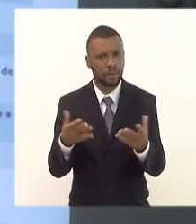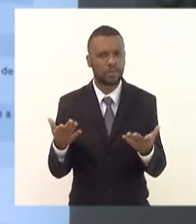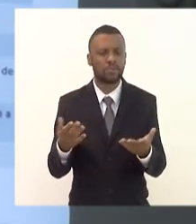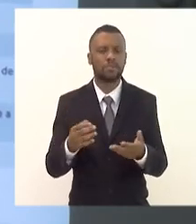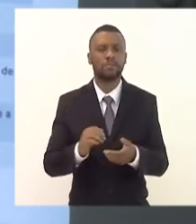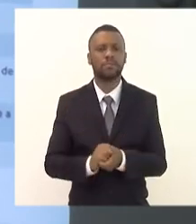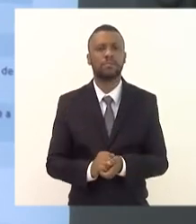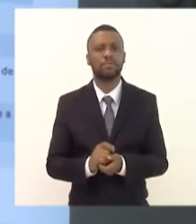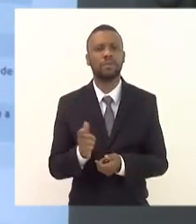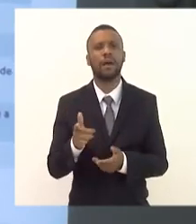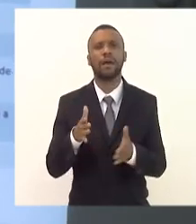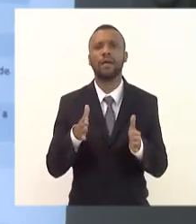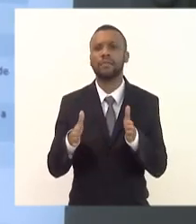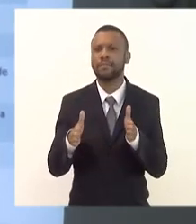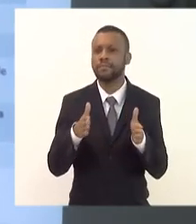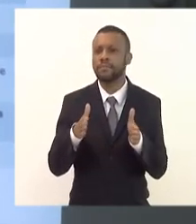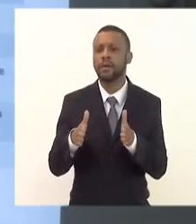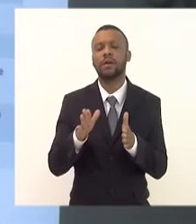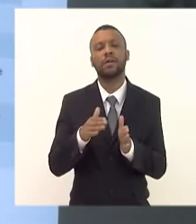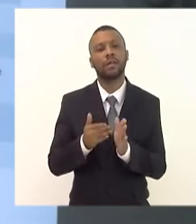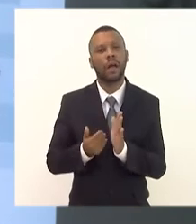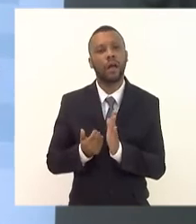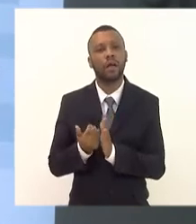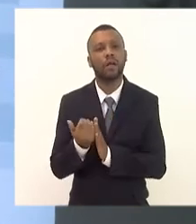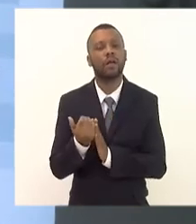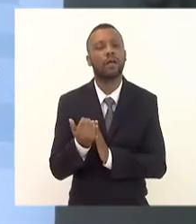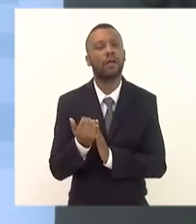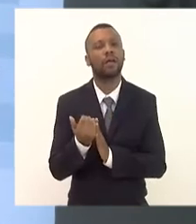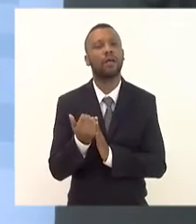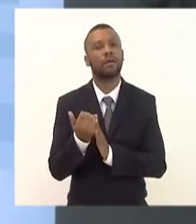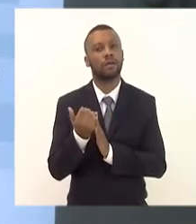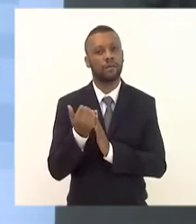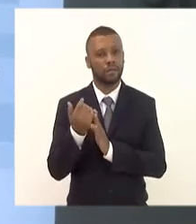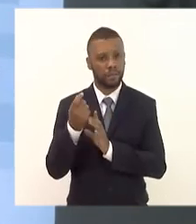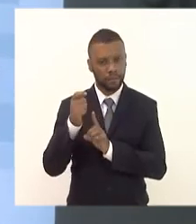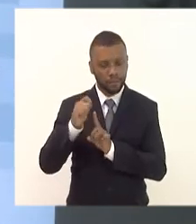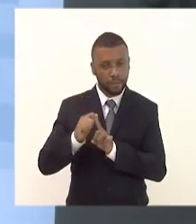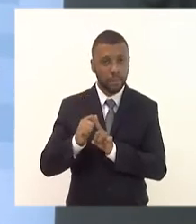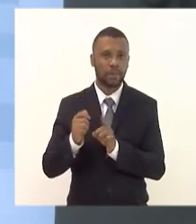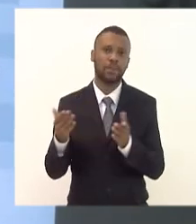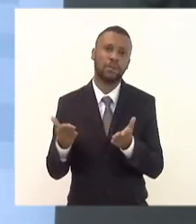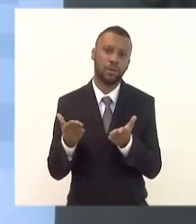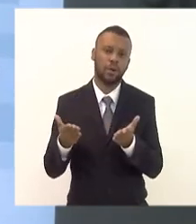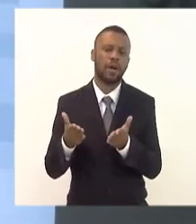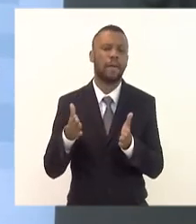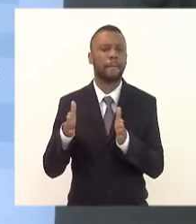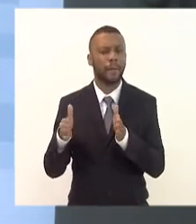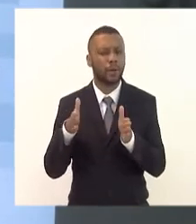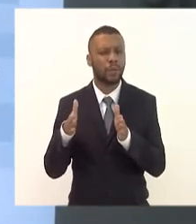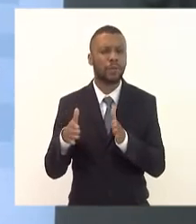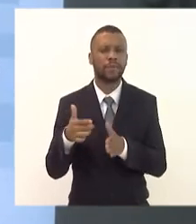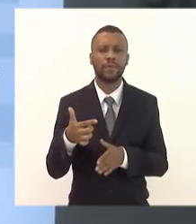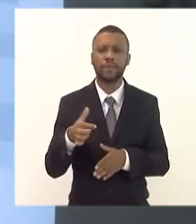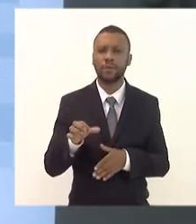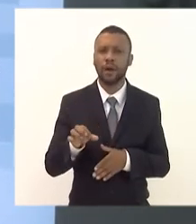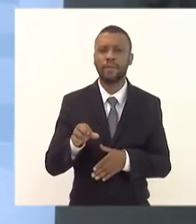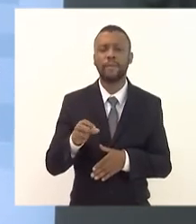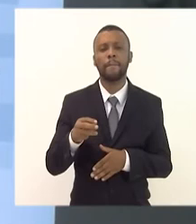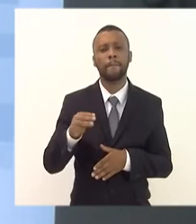em fase já de dar ordem de início agora esse mês. O valor dele é de aproximadamente 29 milhões